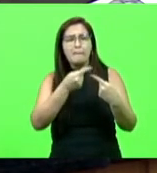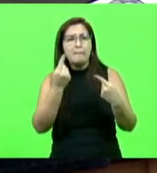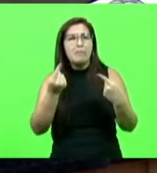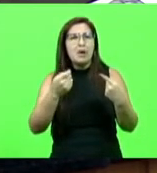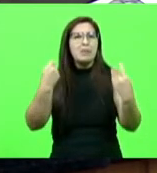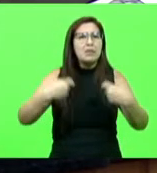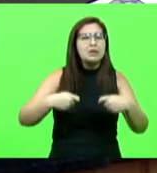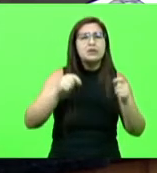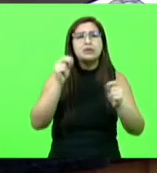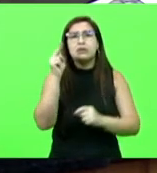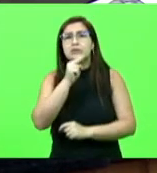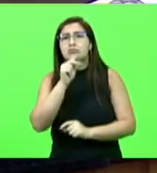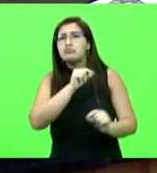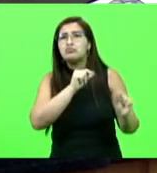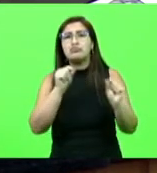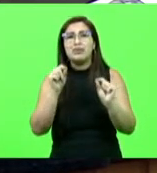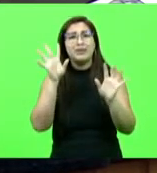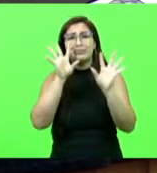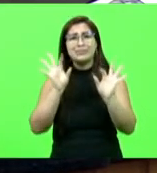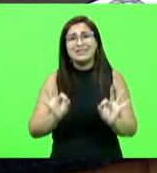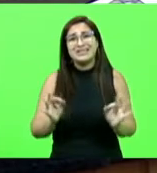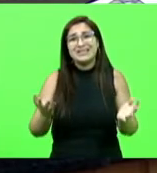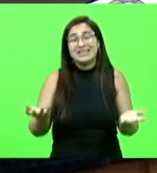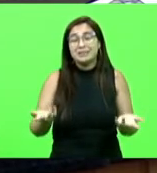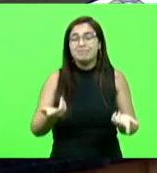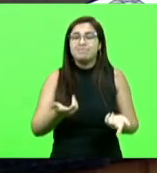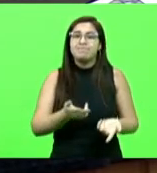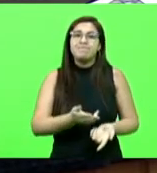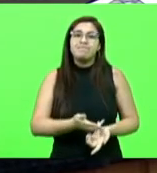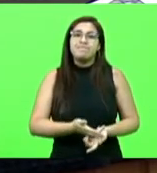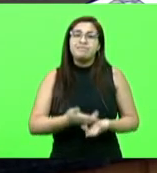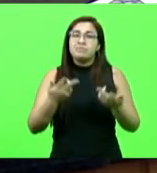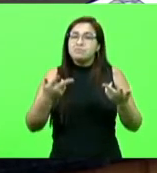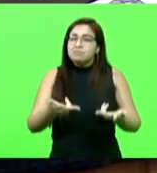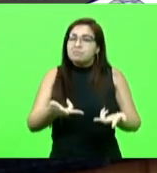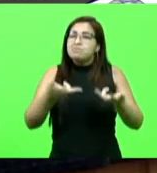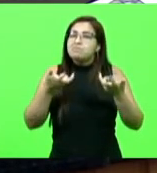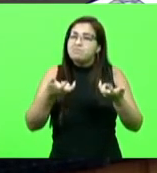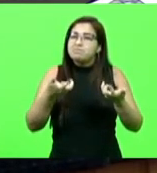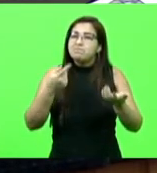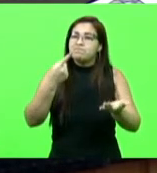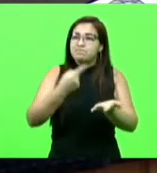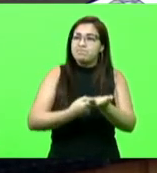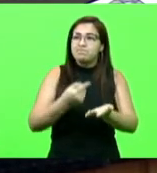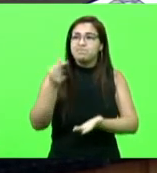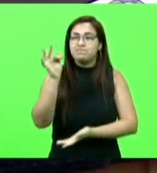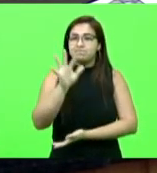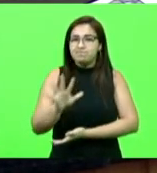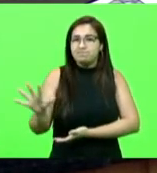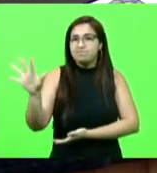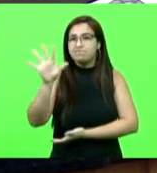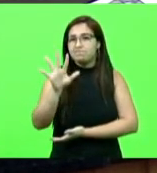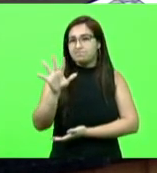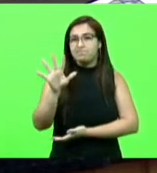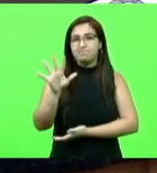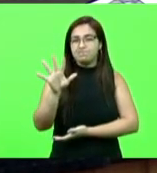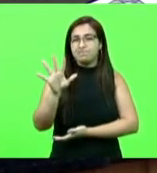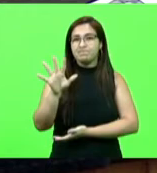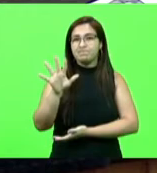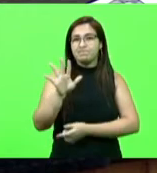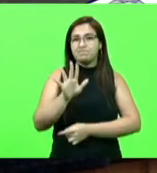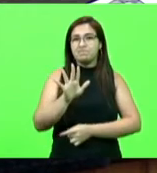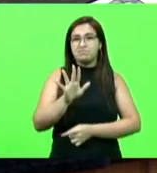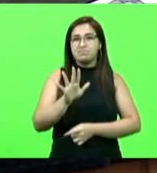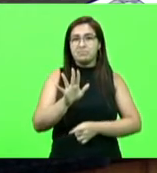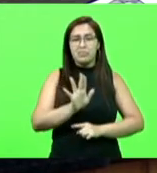cada estado que não é o seu. Por isso, percebendo que esse Pacto Federativo não serve à população,